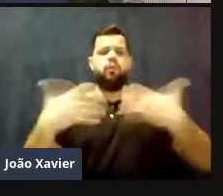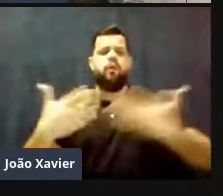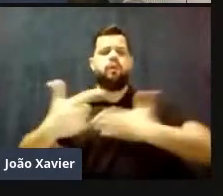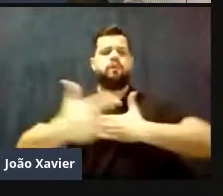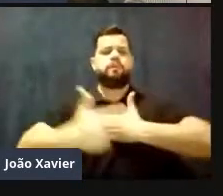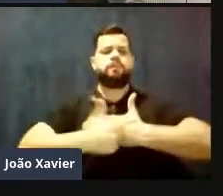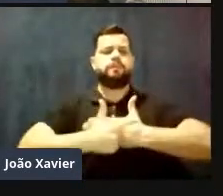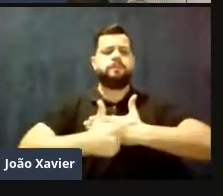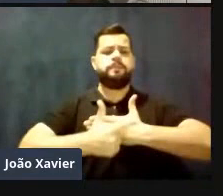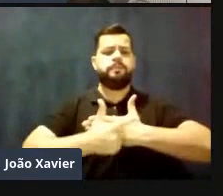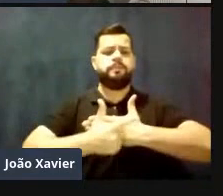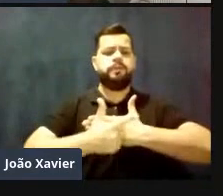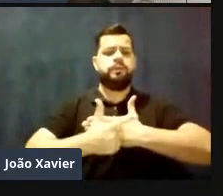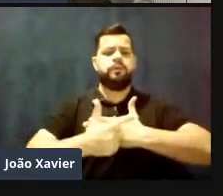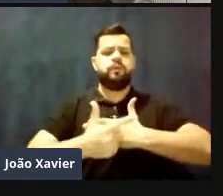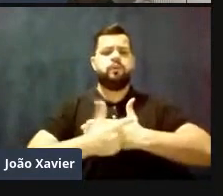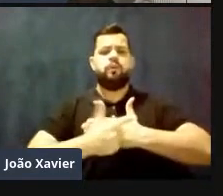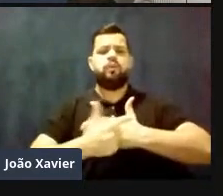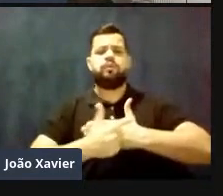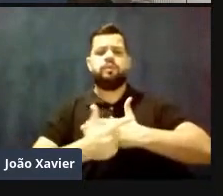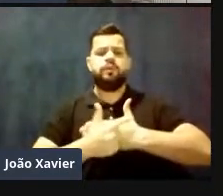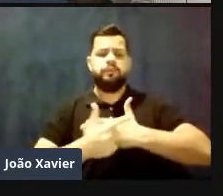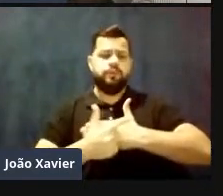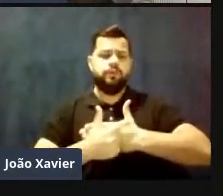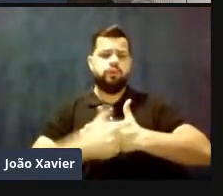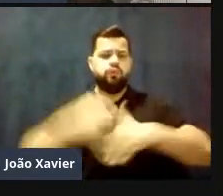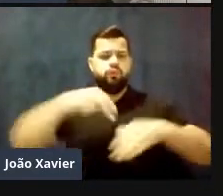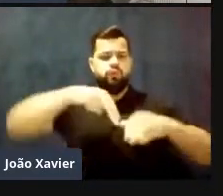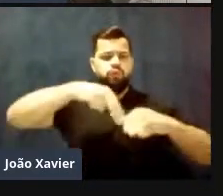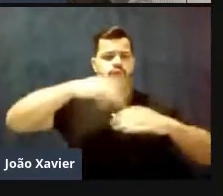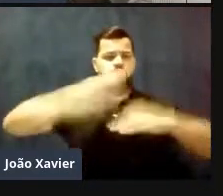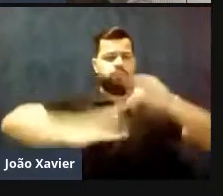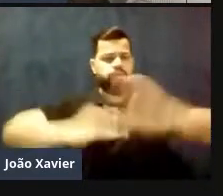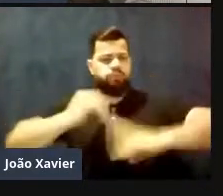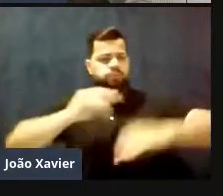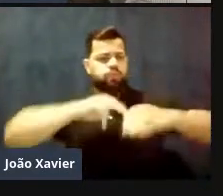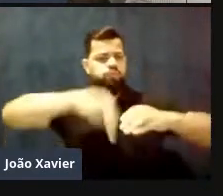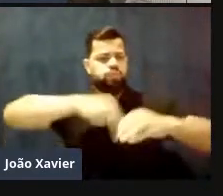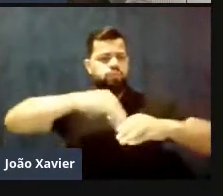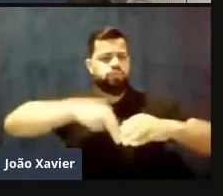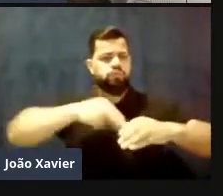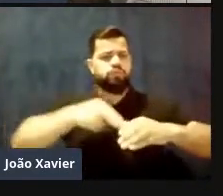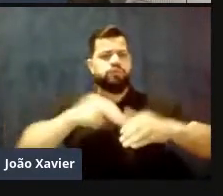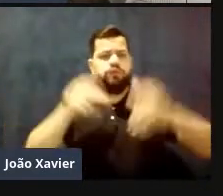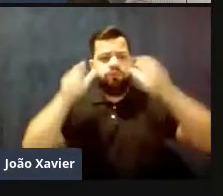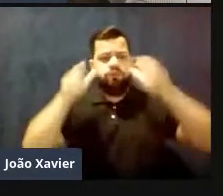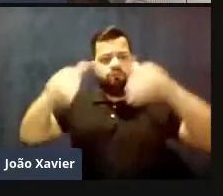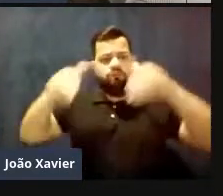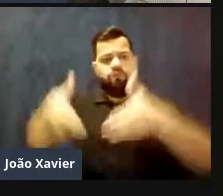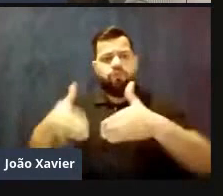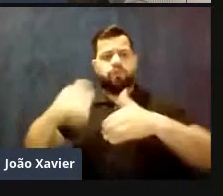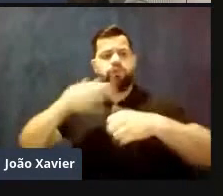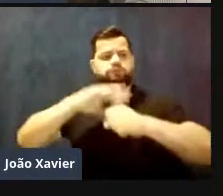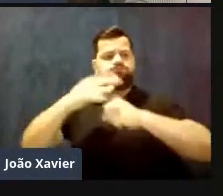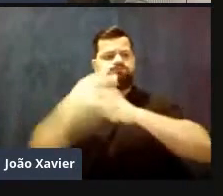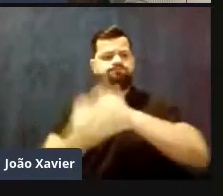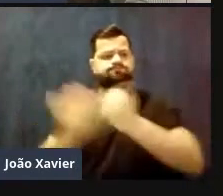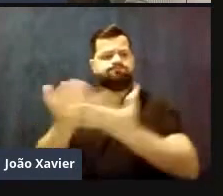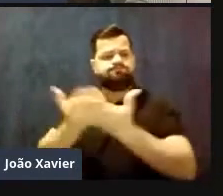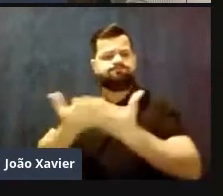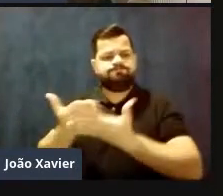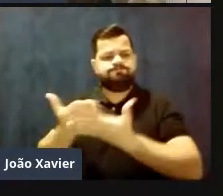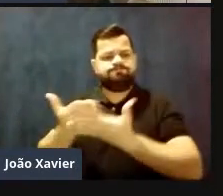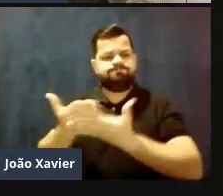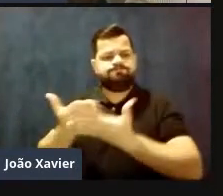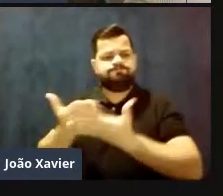do nutricionista na linha de frente do Covid-19. E aí eu pensei em fazer uma coisa diferente, Porque, naturalmente, a nível de palestra, a gente levando em conta